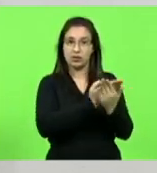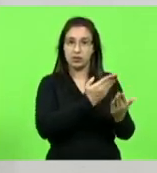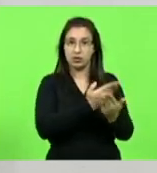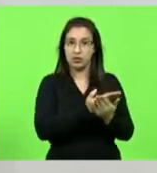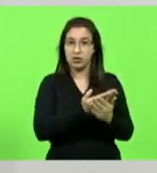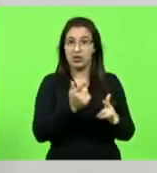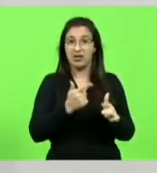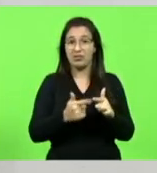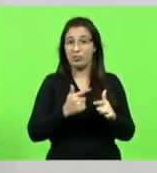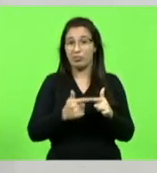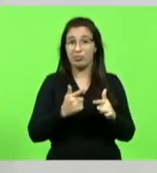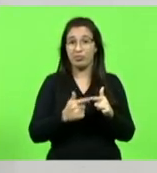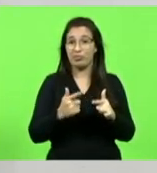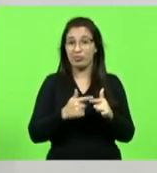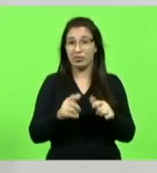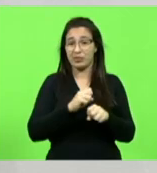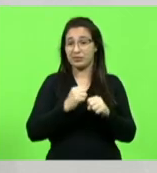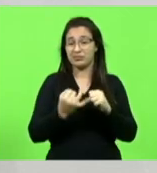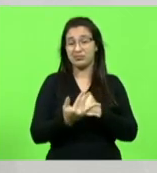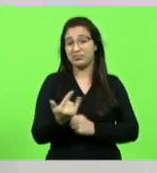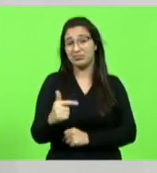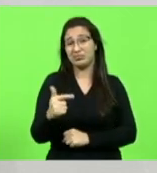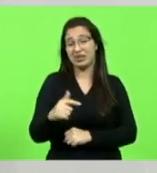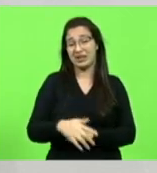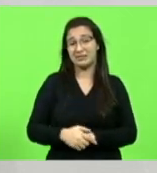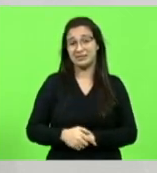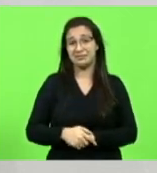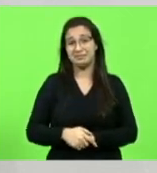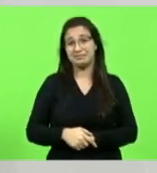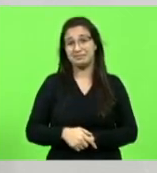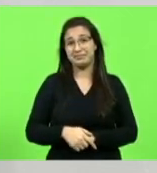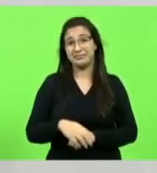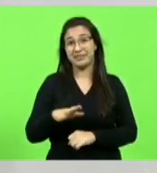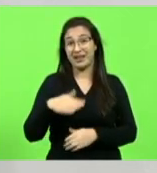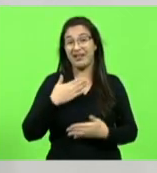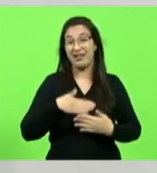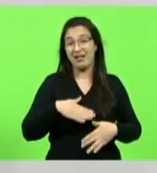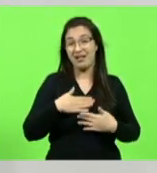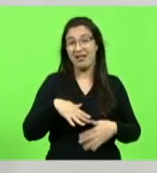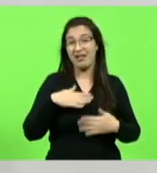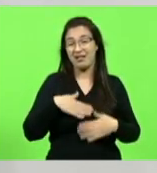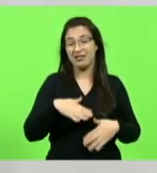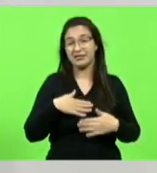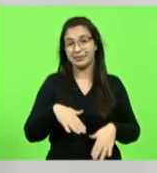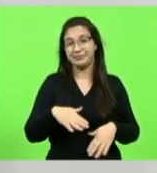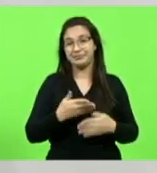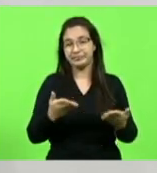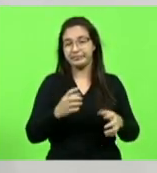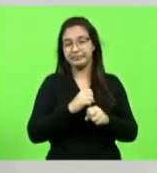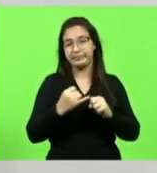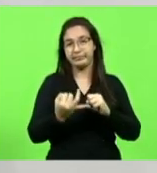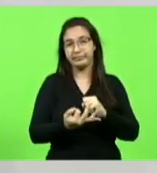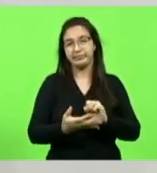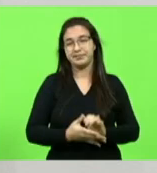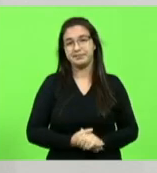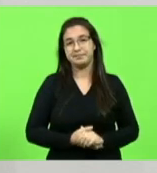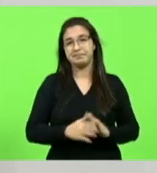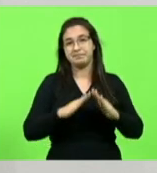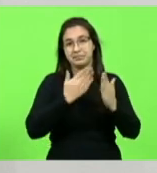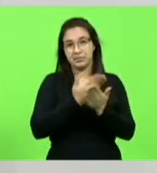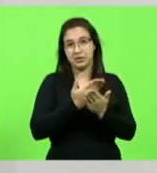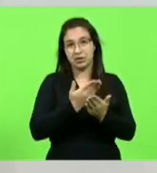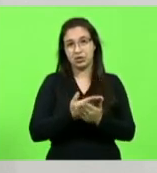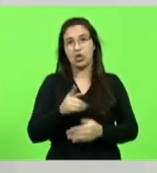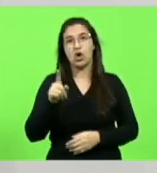de coronavírus agora. Nós estaríamos lidando de forma muito mais tranquila com o vírus. Ou seja, as escolas estão,